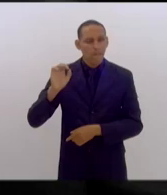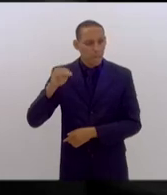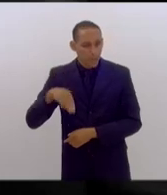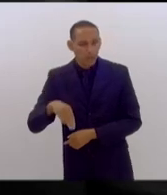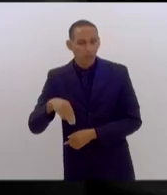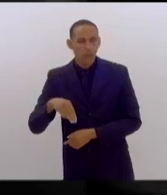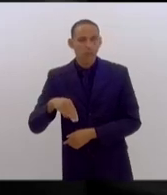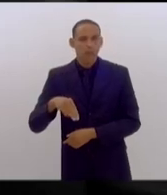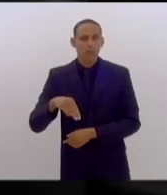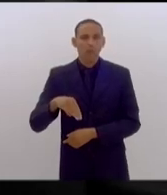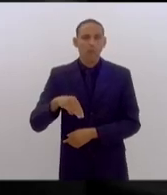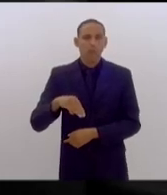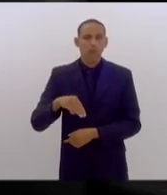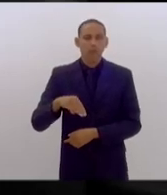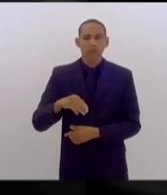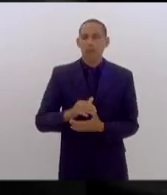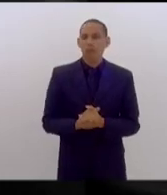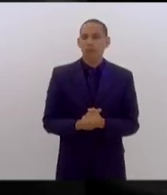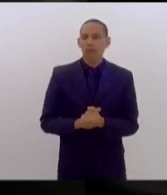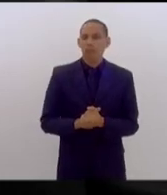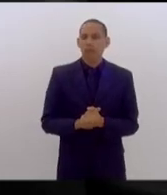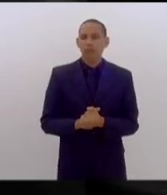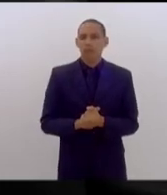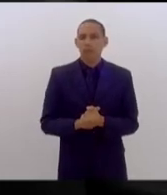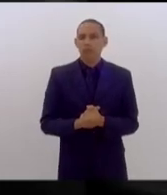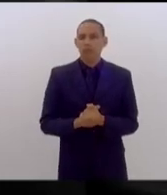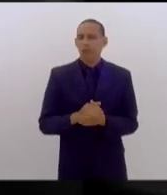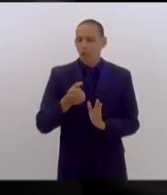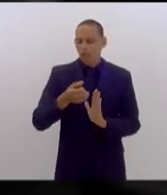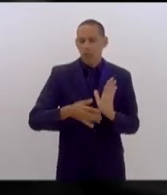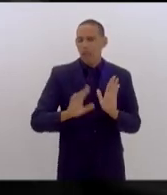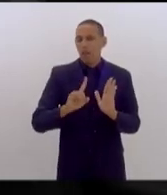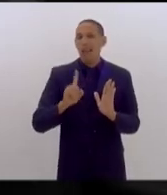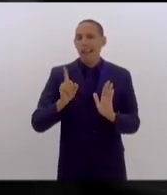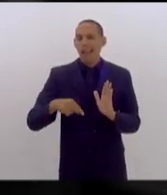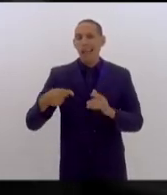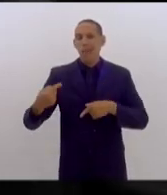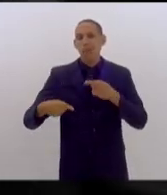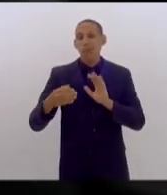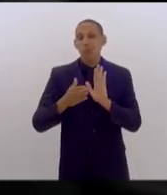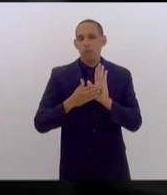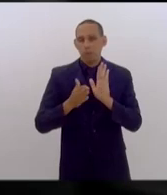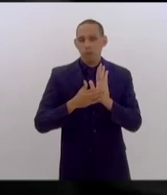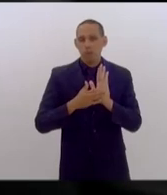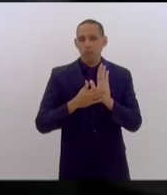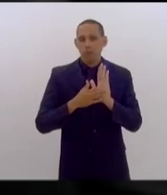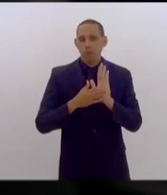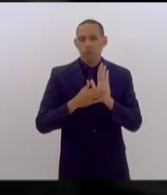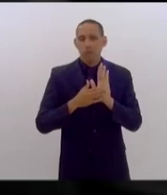as nesse sem mais necessariamente leitura a discussão das propostas de